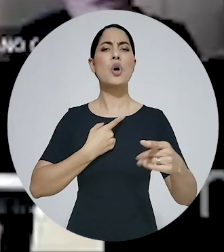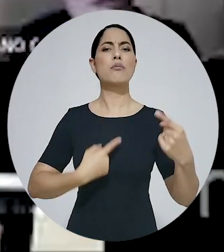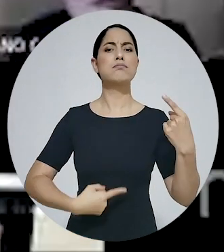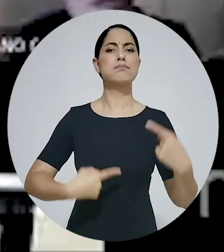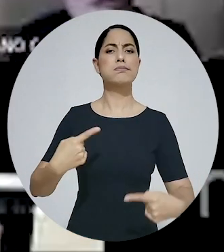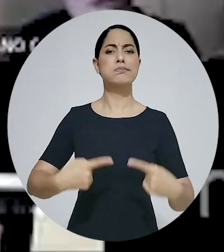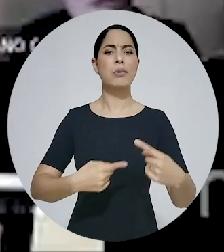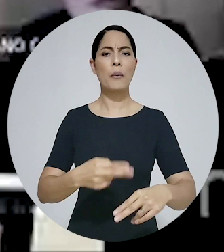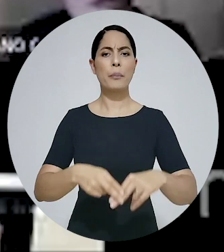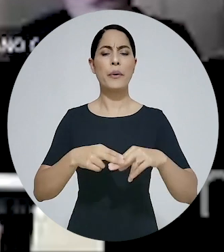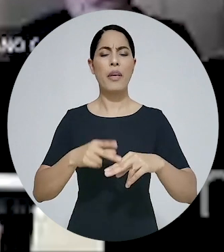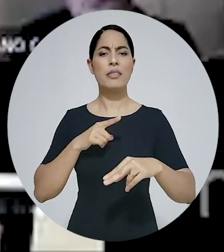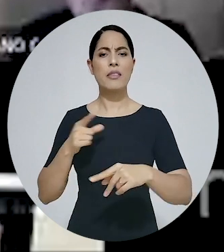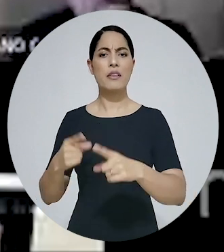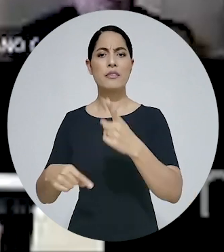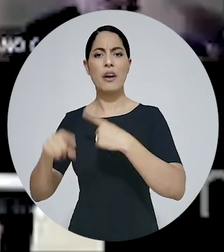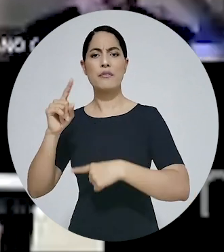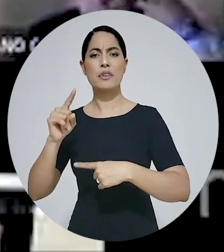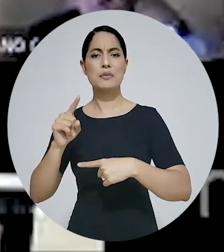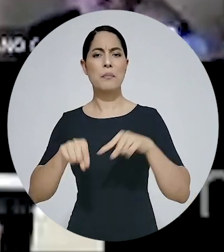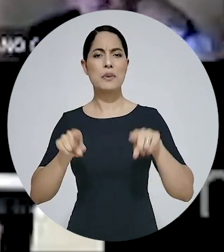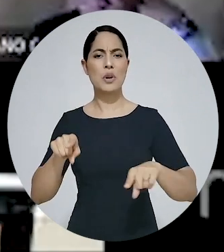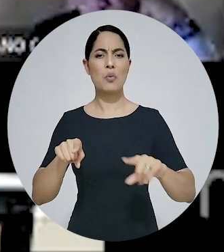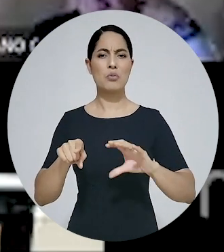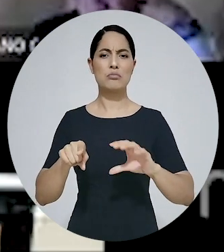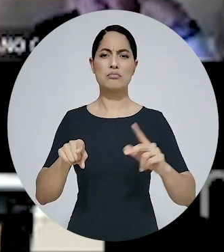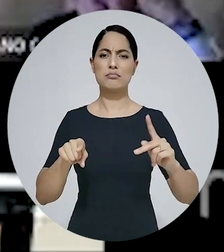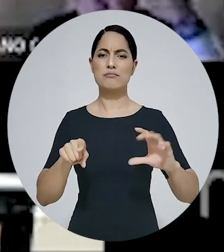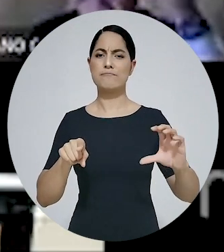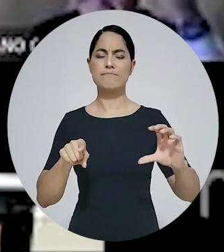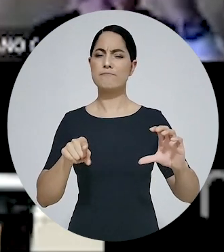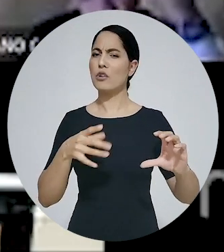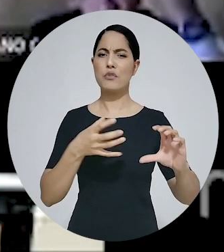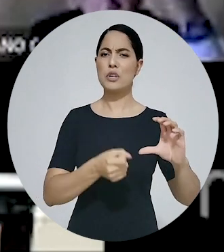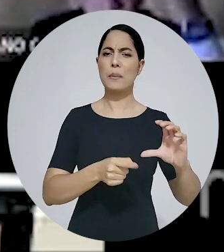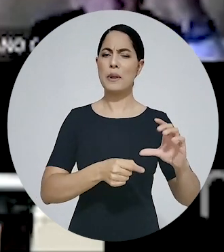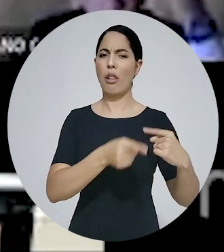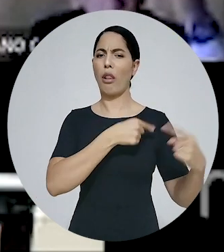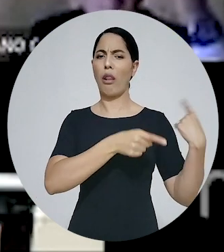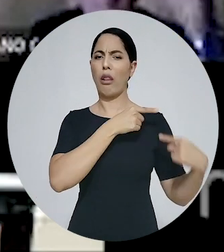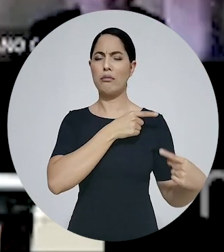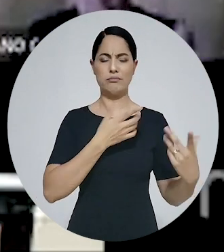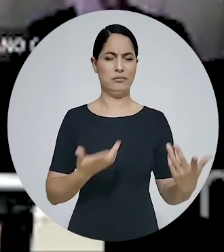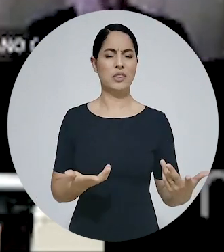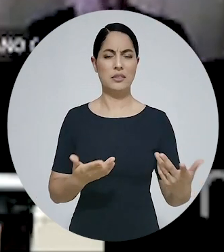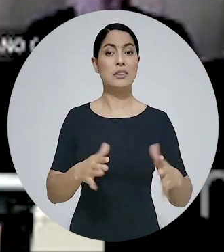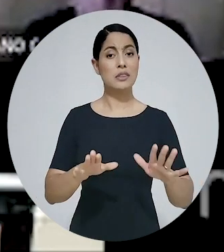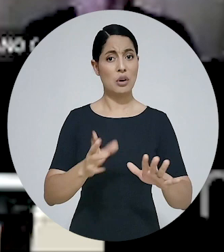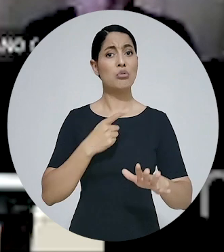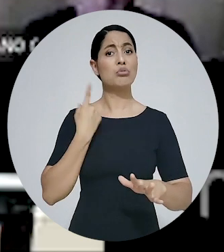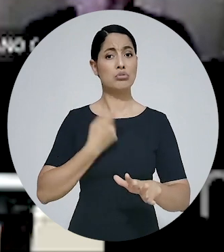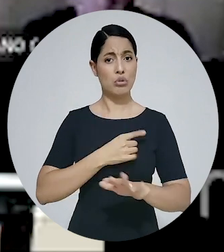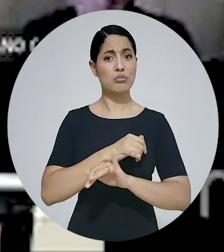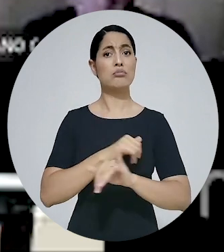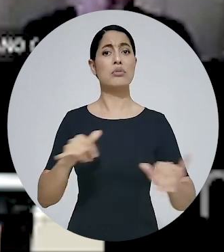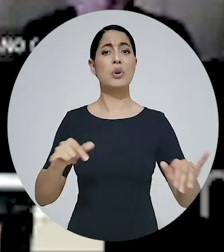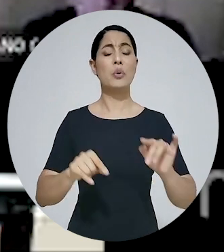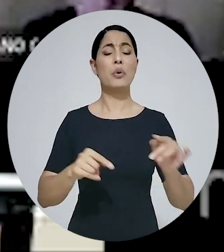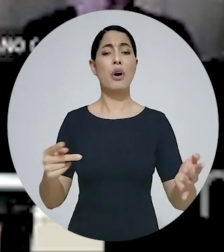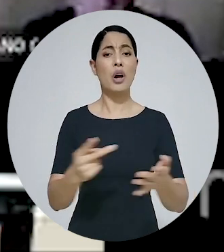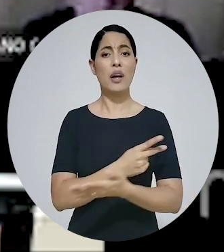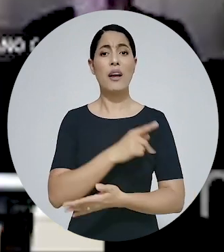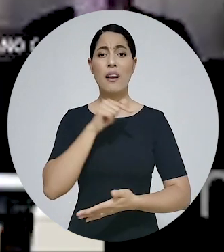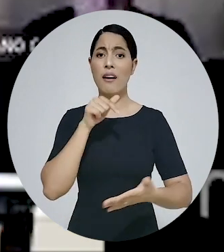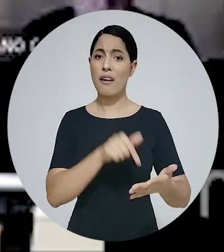e aquilo que não tem sido aceito no Código, que tem significado um retrocesso. Sobretudo com relação ao Poder Judiciário, que, com todo respeito, muitas vezes